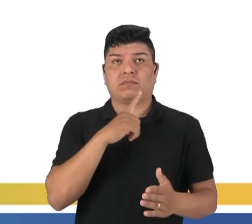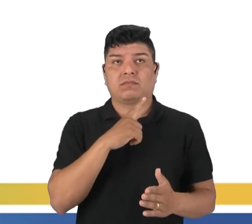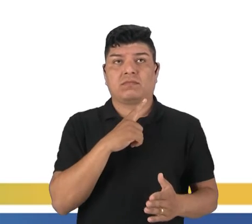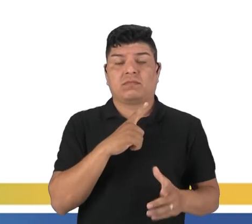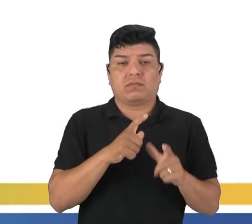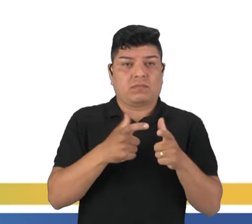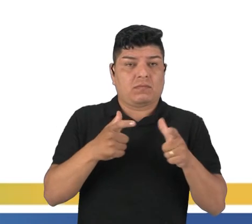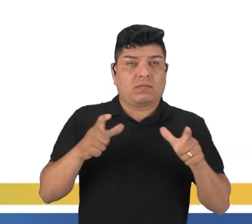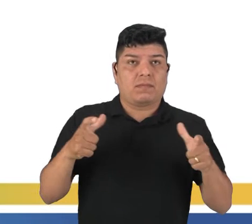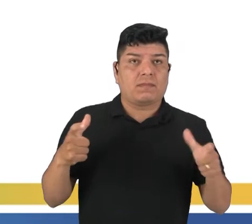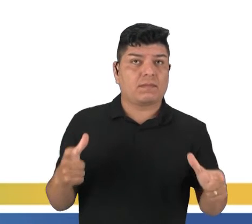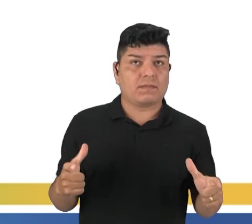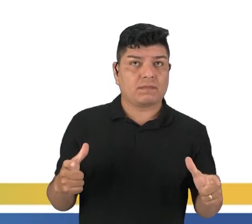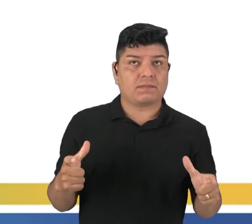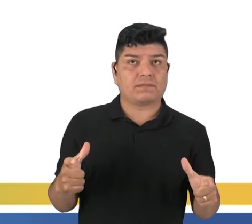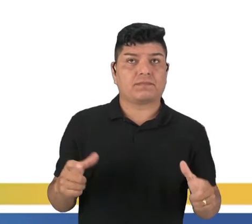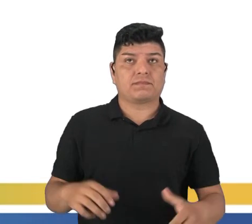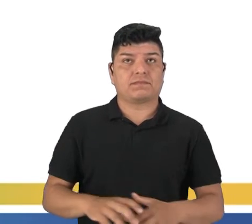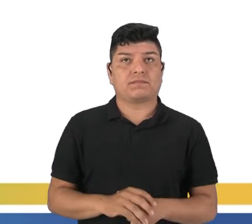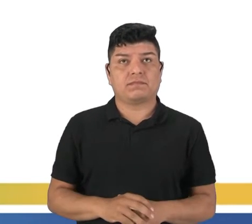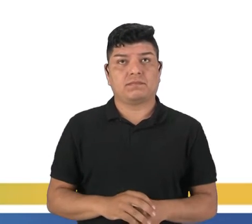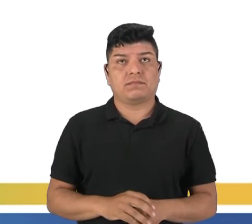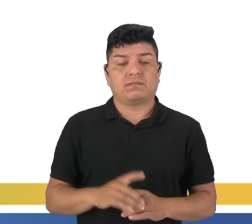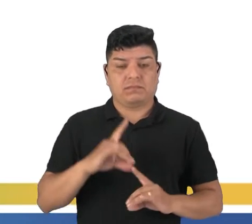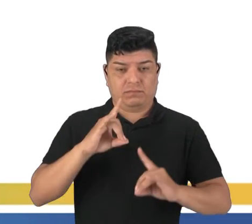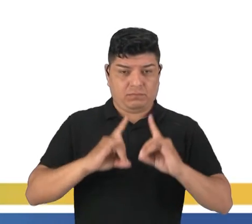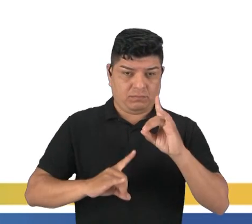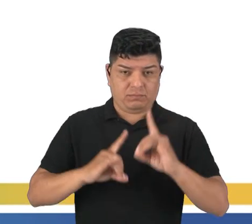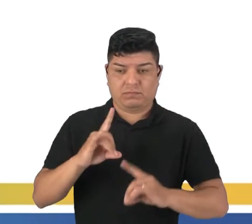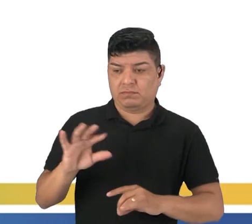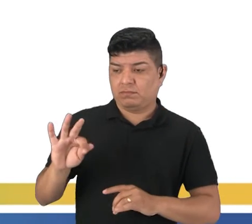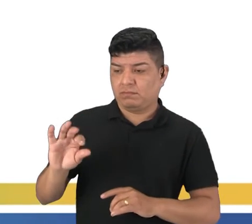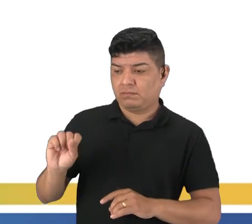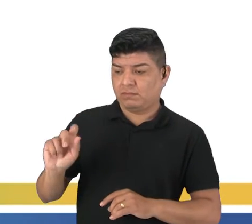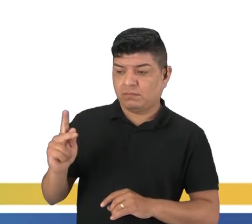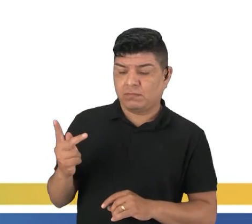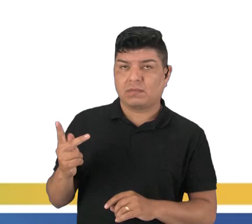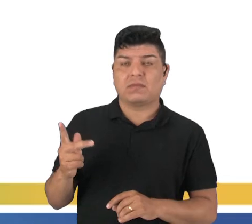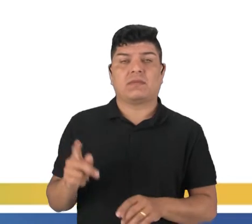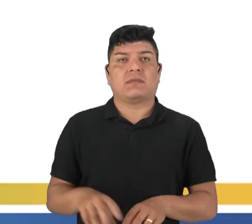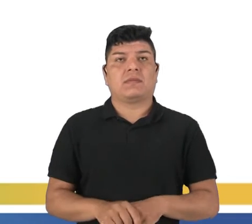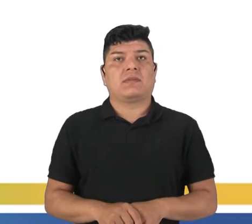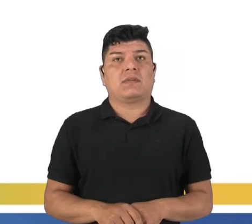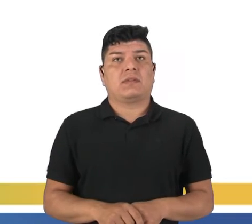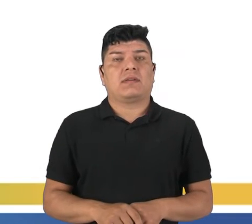o aumento do hormônio FSH e